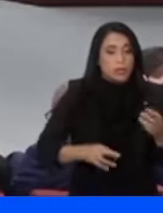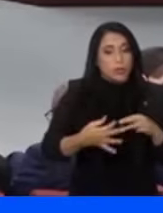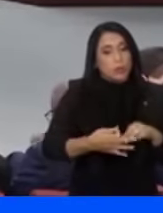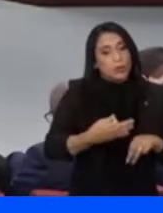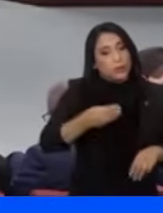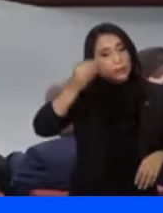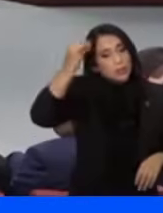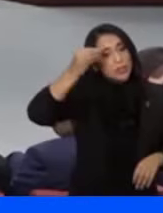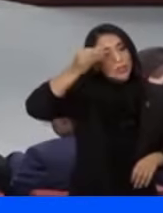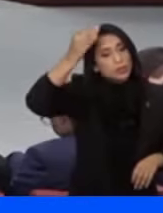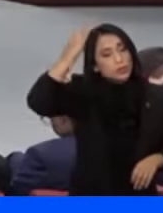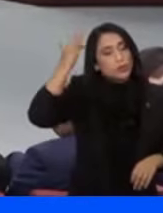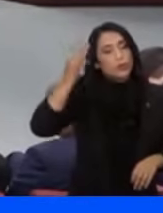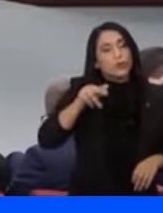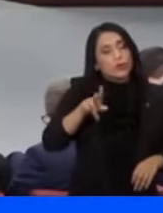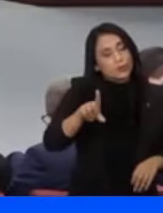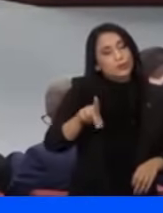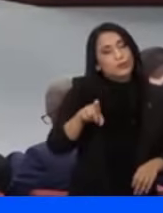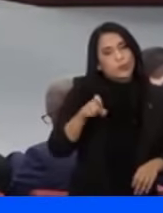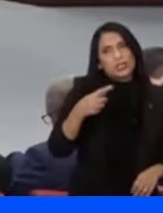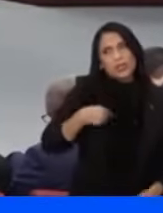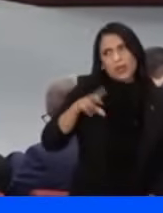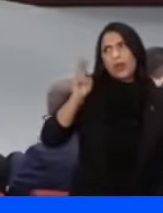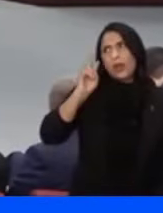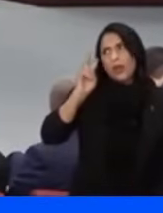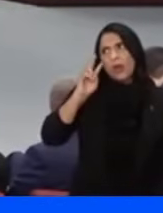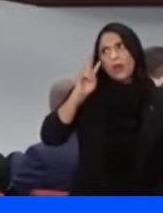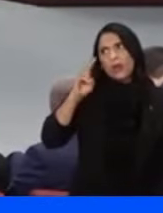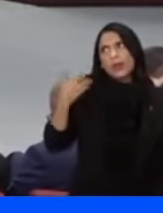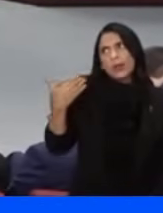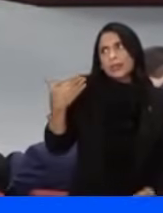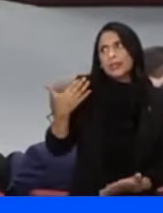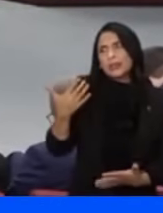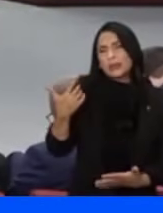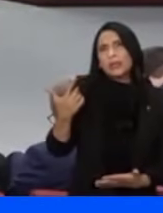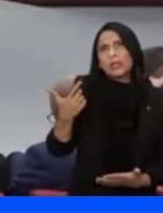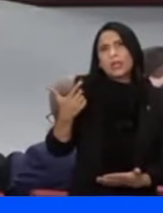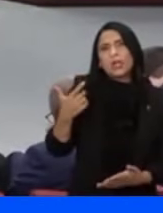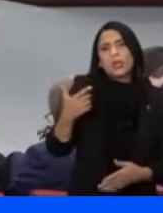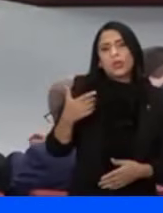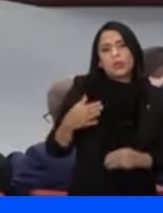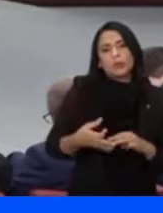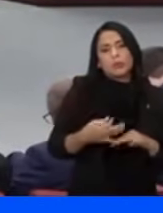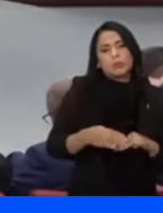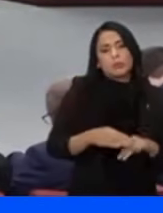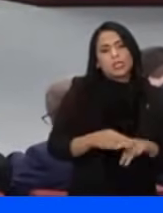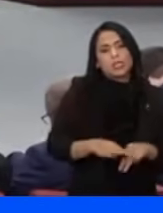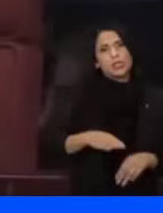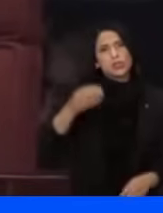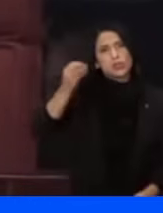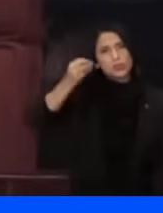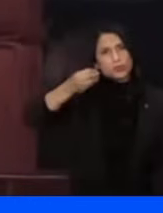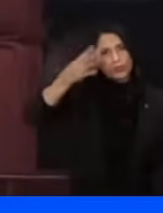voto referendário. Eu me recordo até hoje, o ministro Fux, no auge dessa